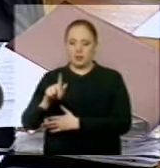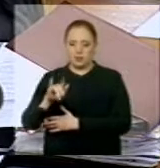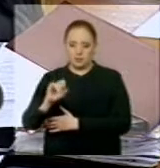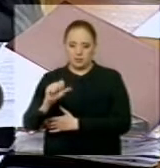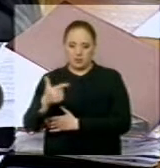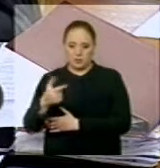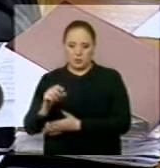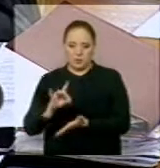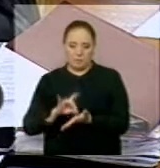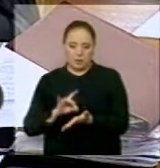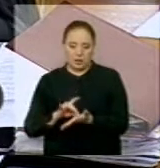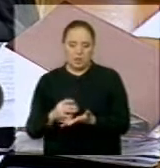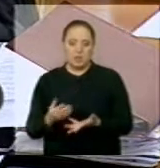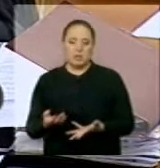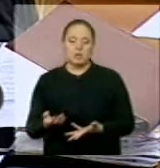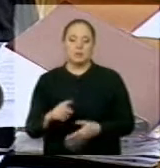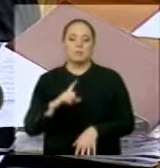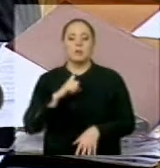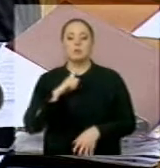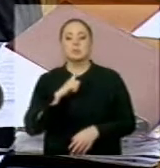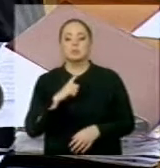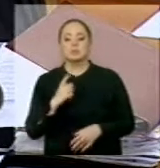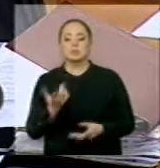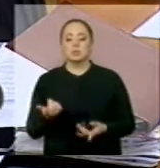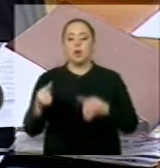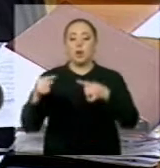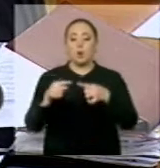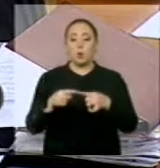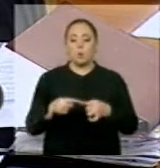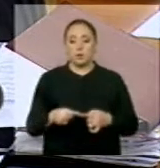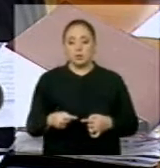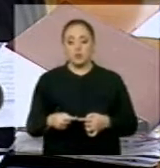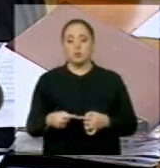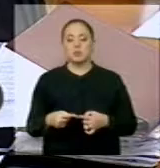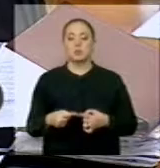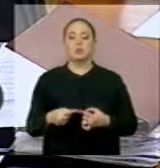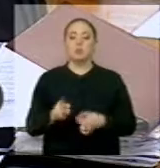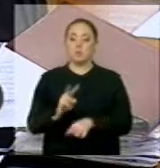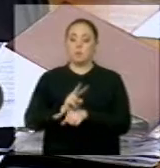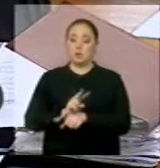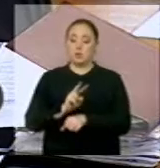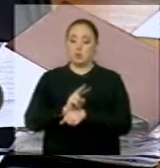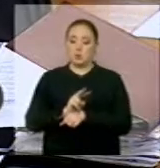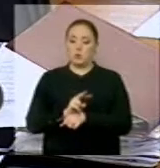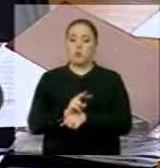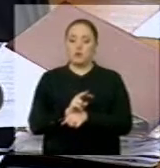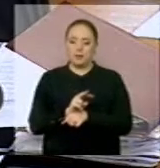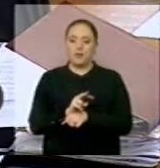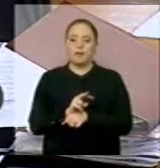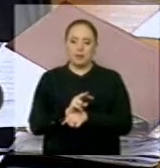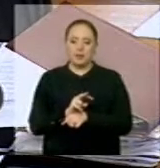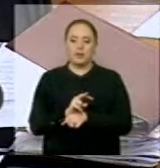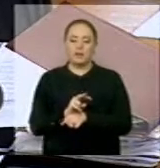caso, ou seja, para que houvesse essa compatibilidade em vista da proteção conferida